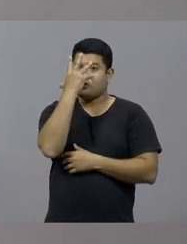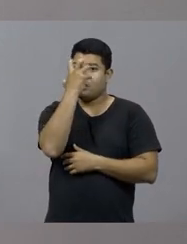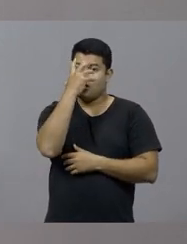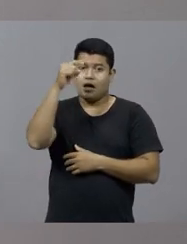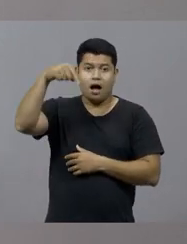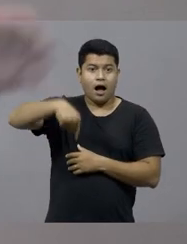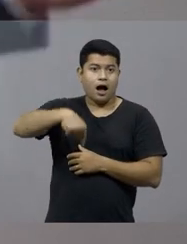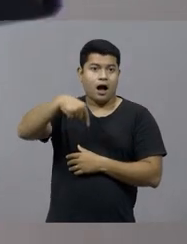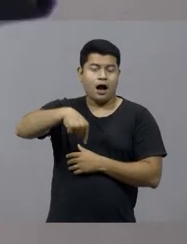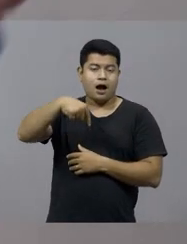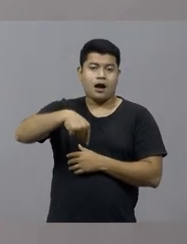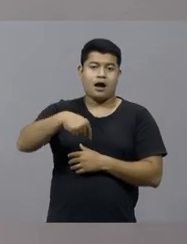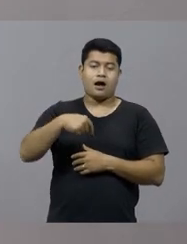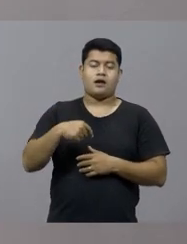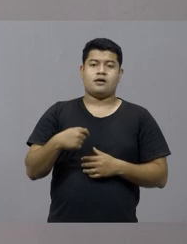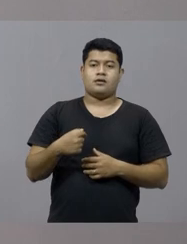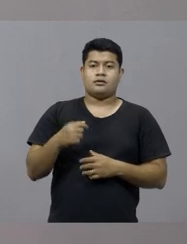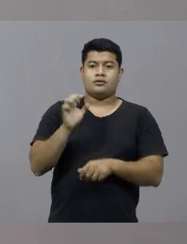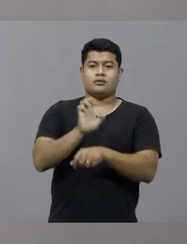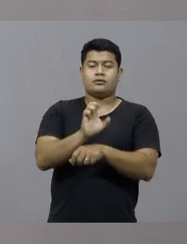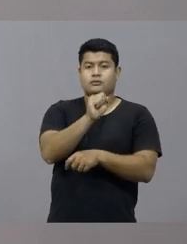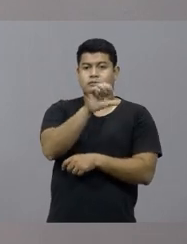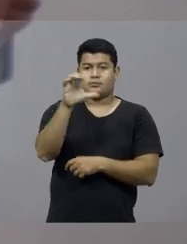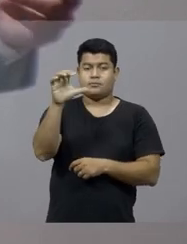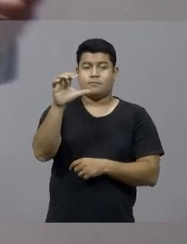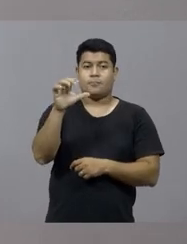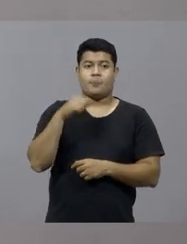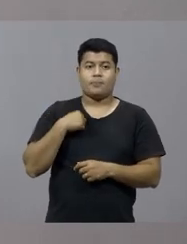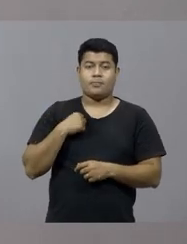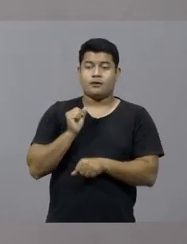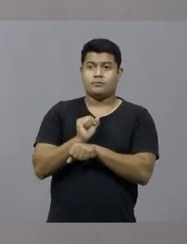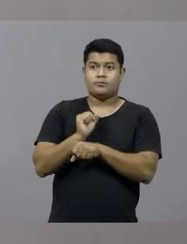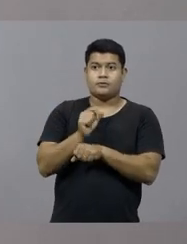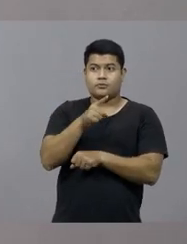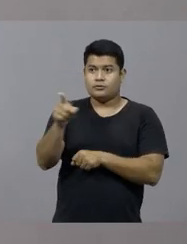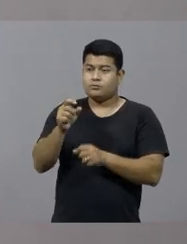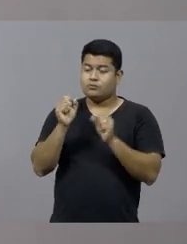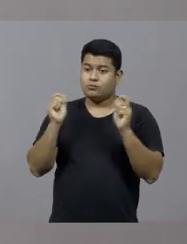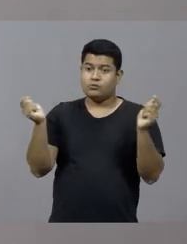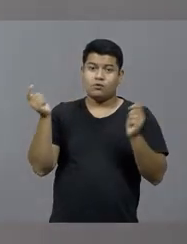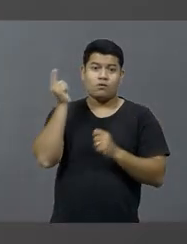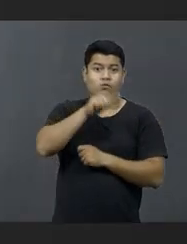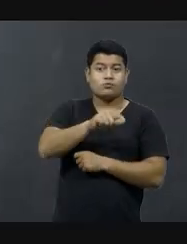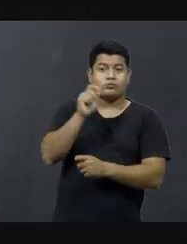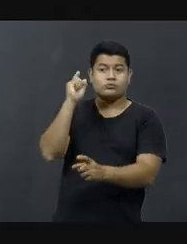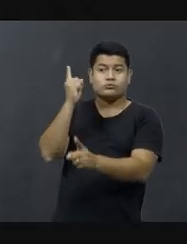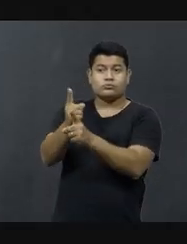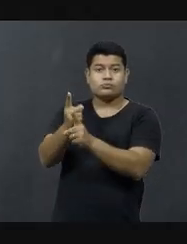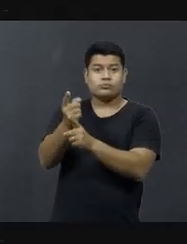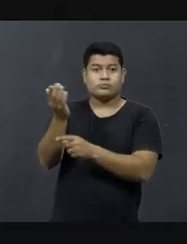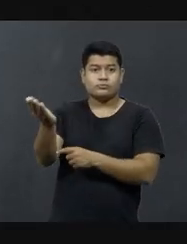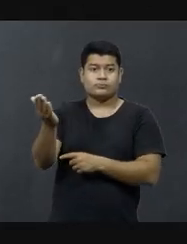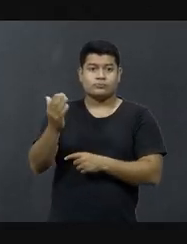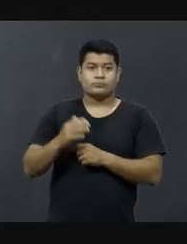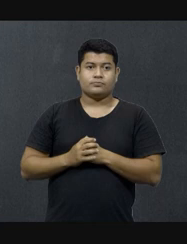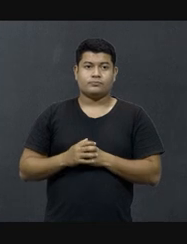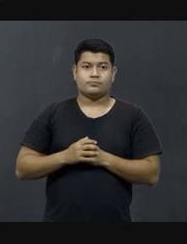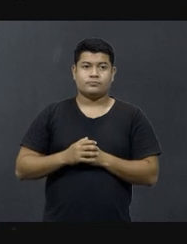estado. E que eu espero que os senhores possam identificar e ver o que está acontecendo. Olhem, senhoras e